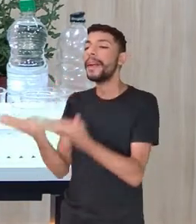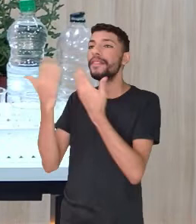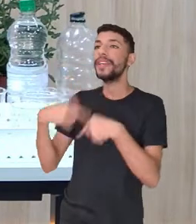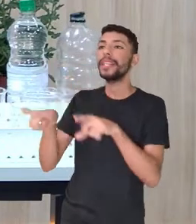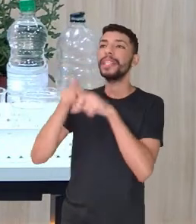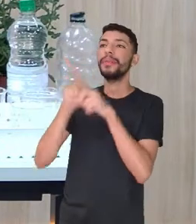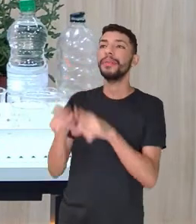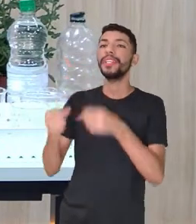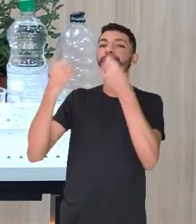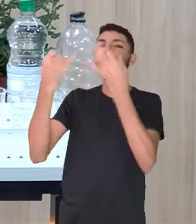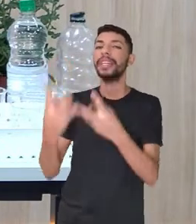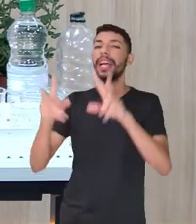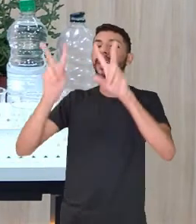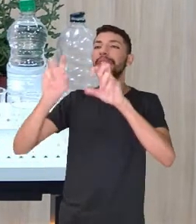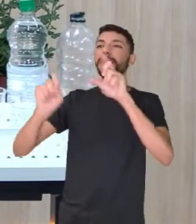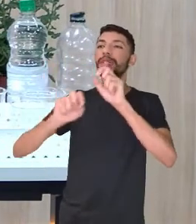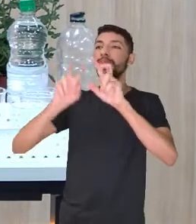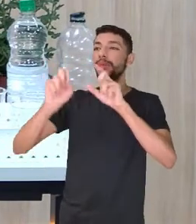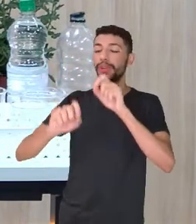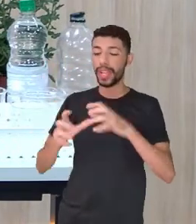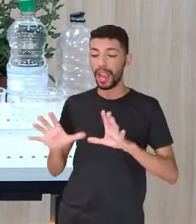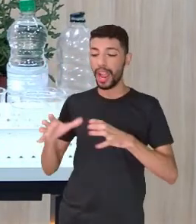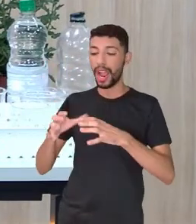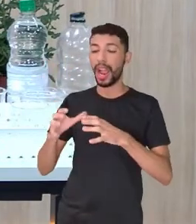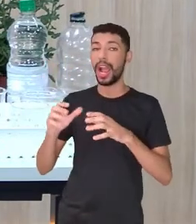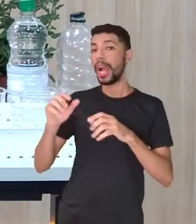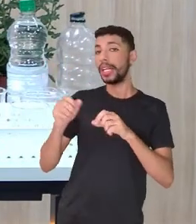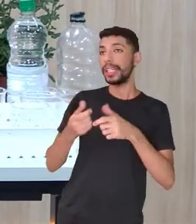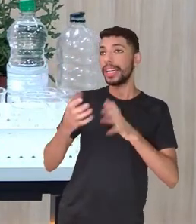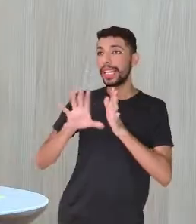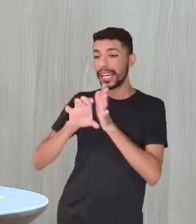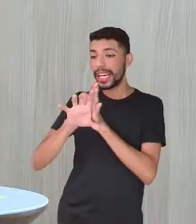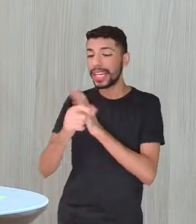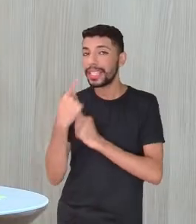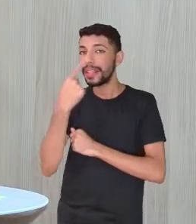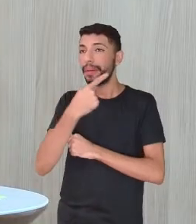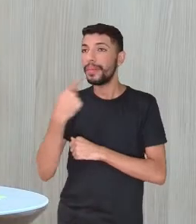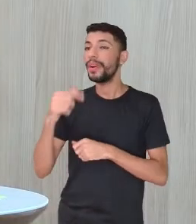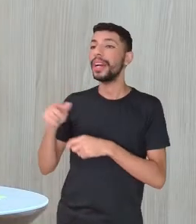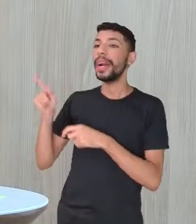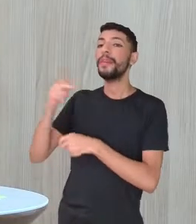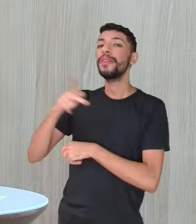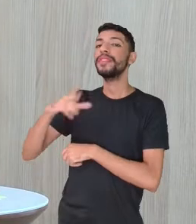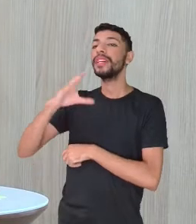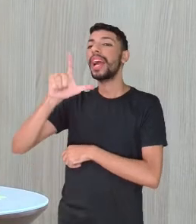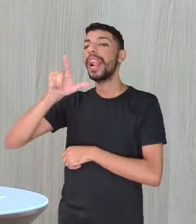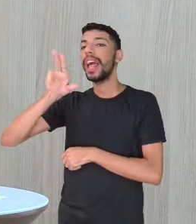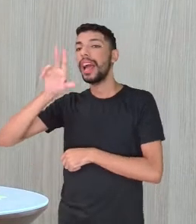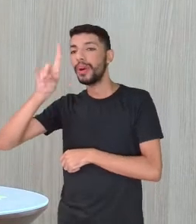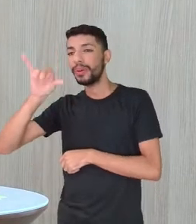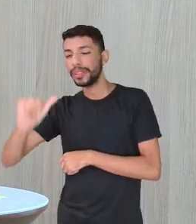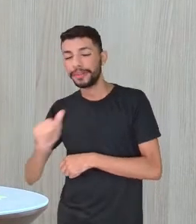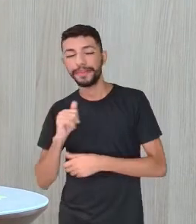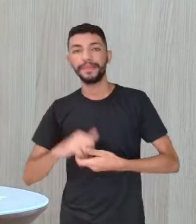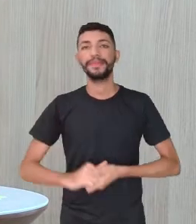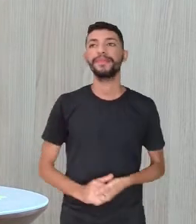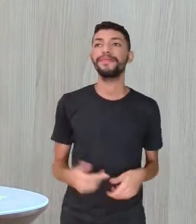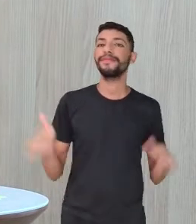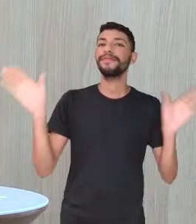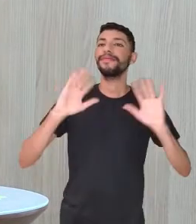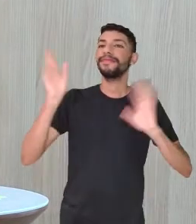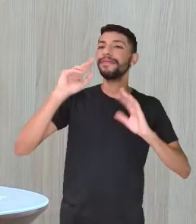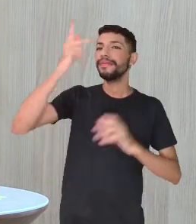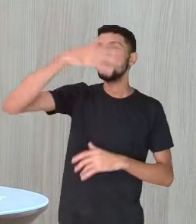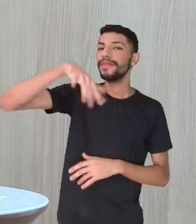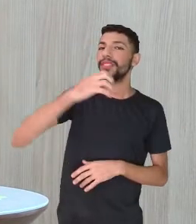bucal, quem vai falar para a gente agora é a professora Cláudia. E aí, Cláudia? Olá, pessoal, tudo bem com vocês? Então, esperamos que vocês estejam aqui no